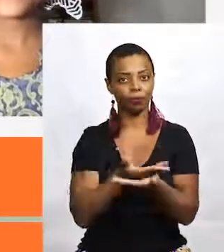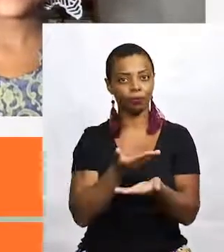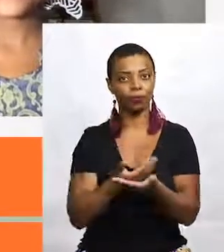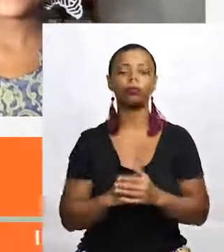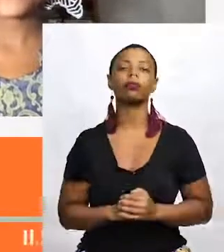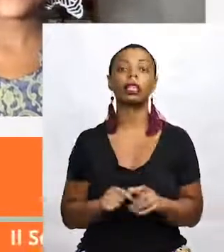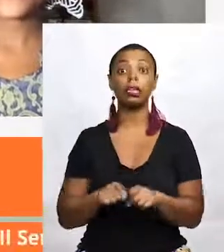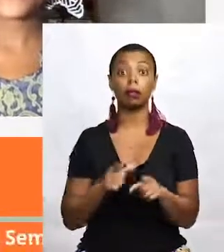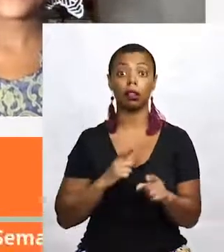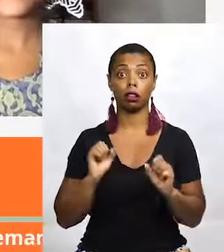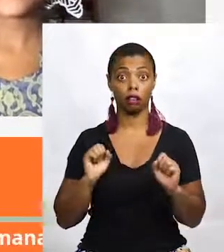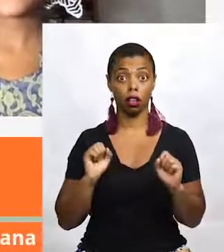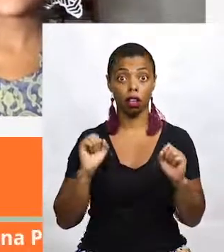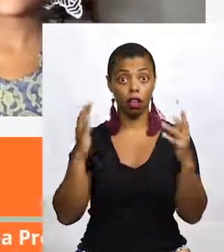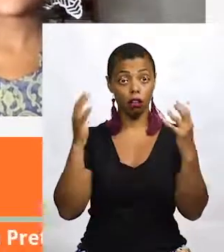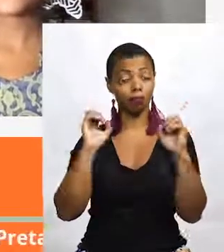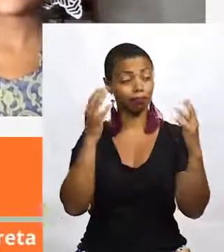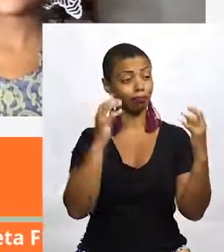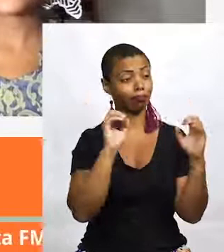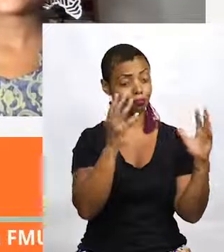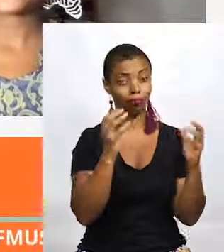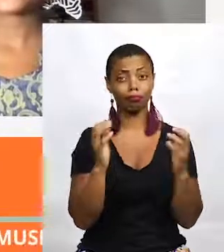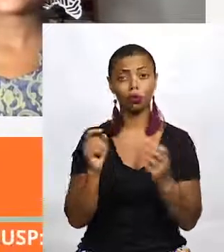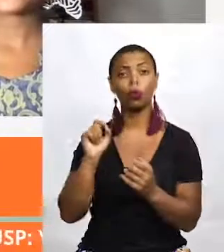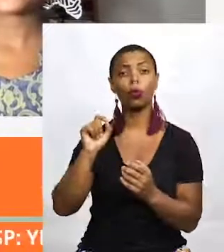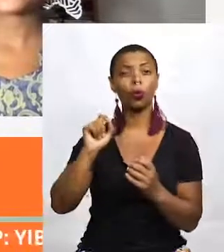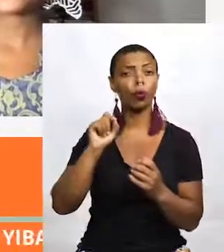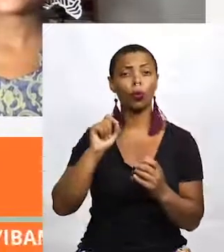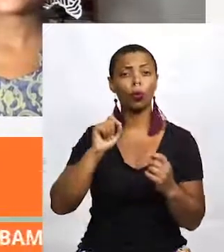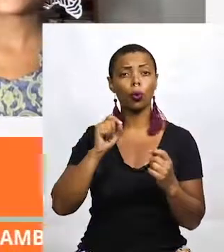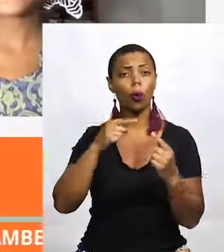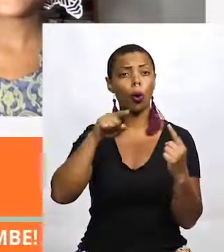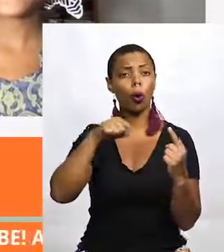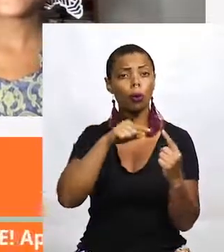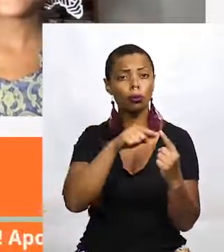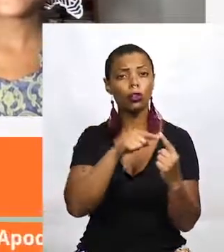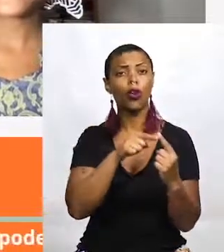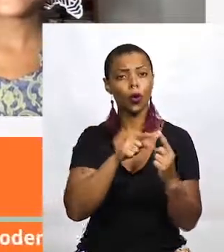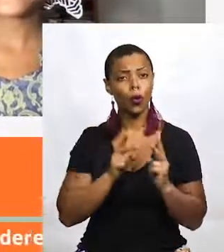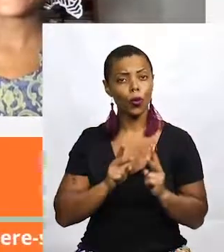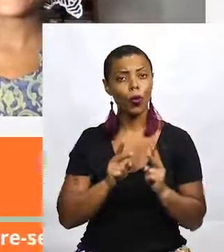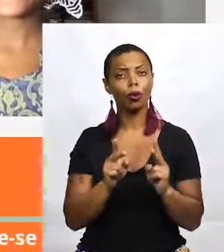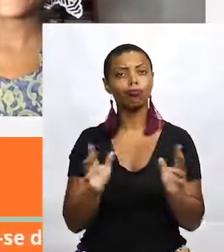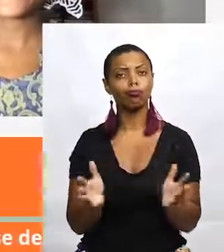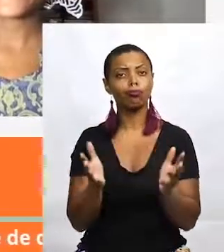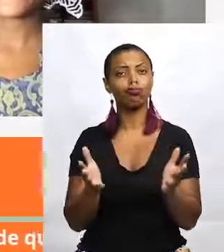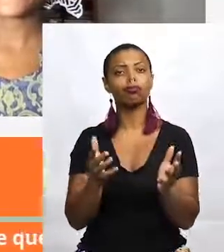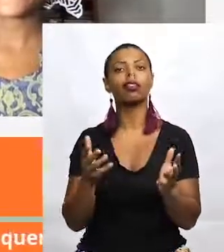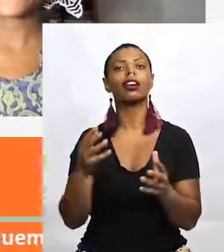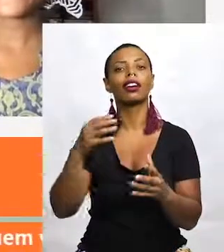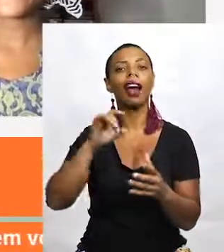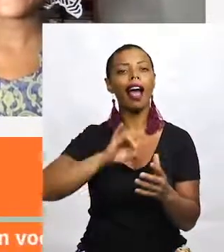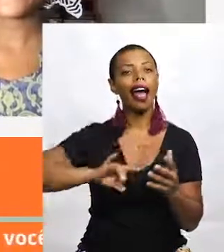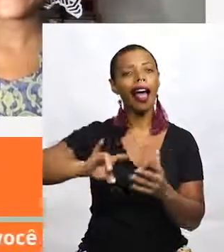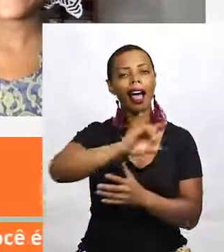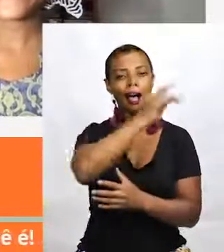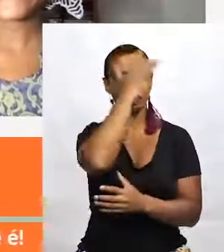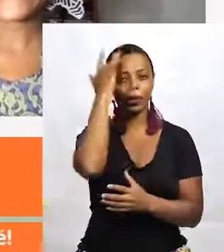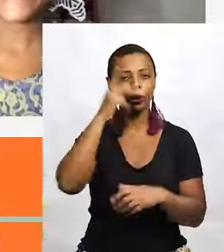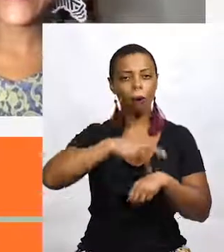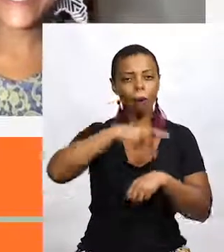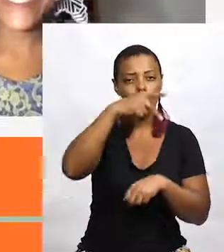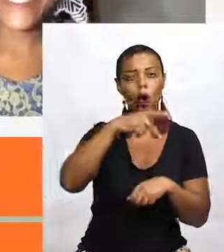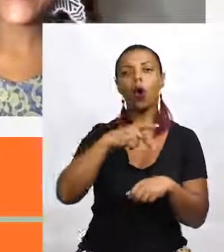têm como funcionalidade a preservar a nossa potência dos participantes da